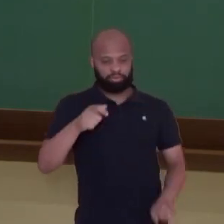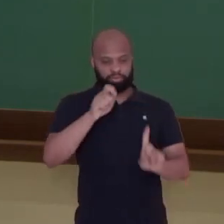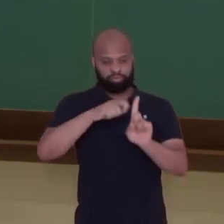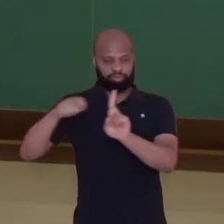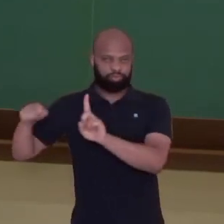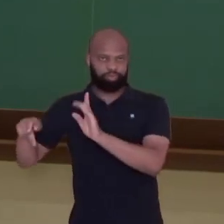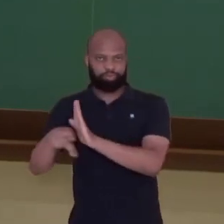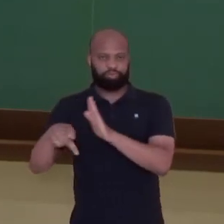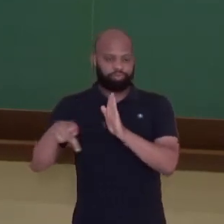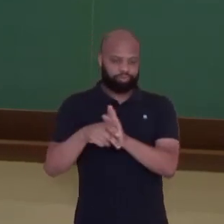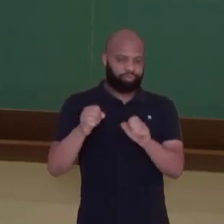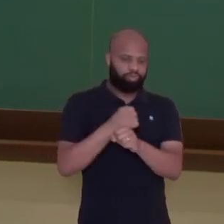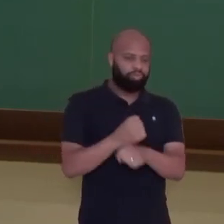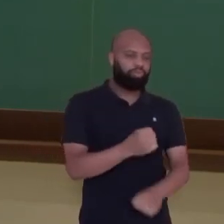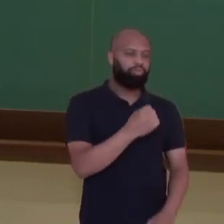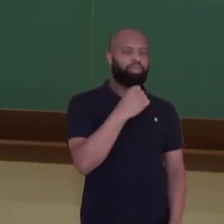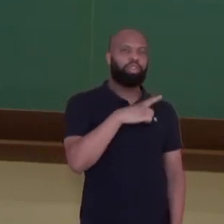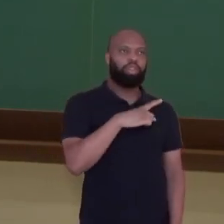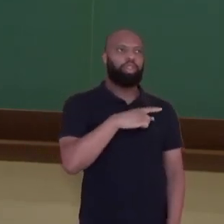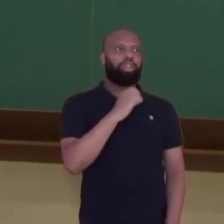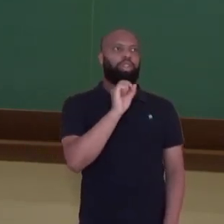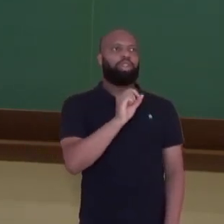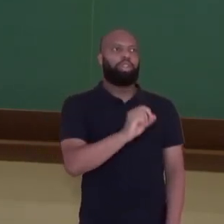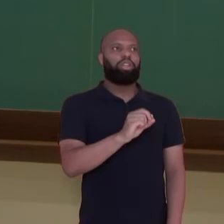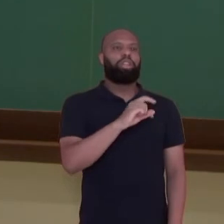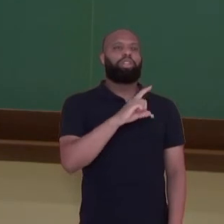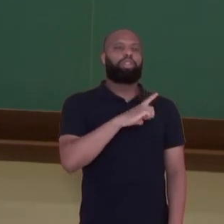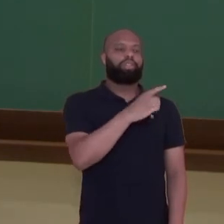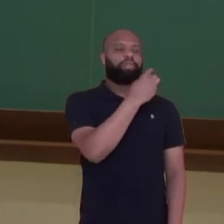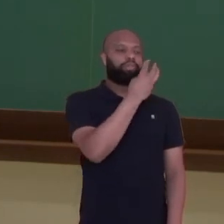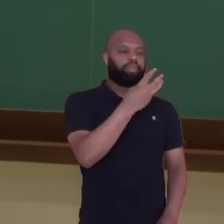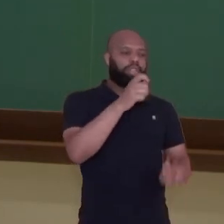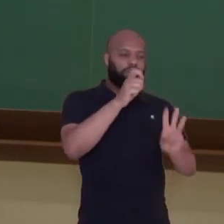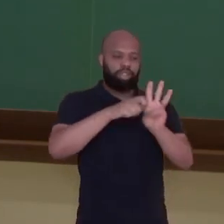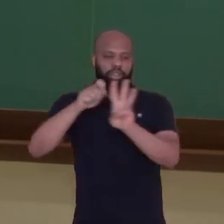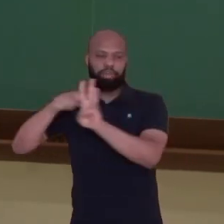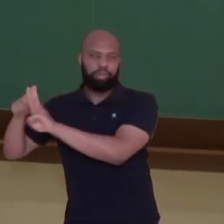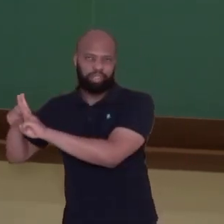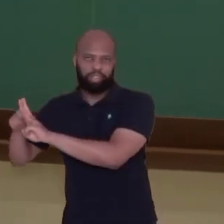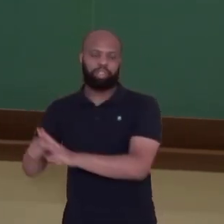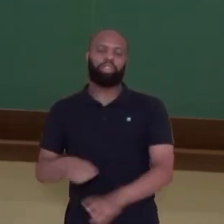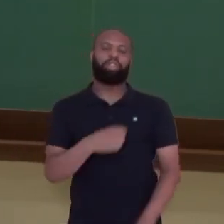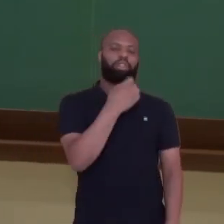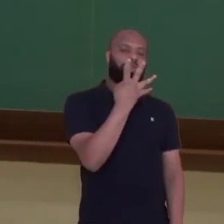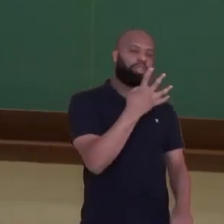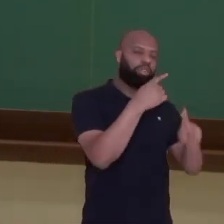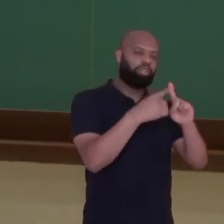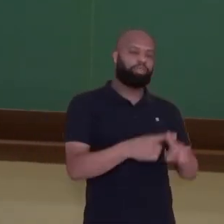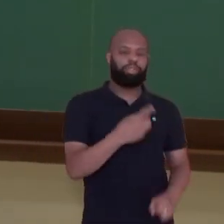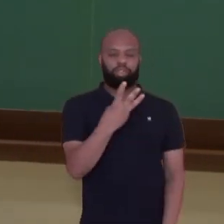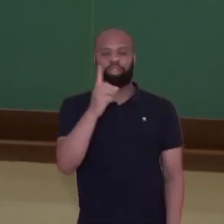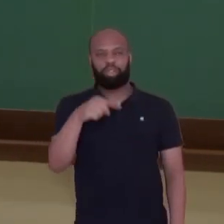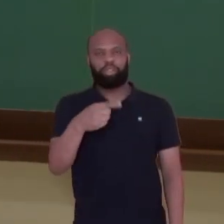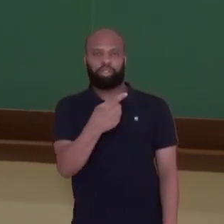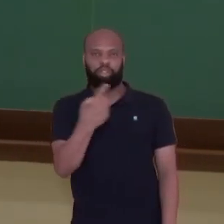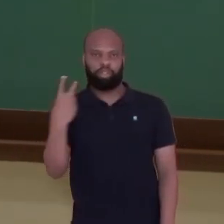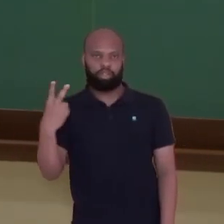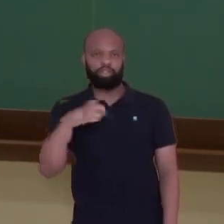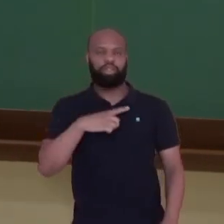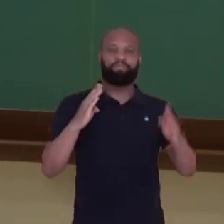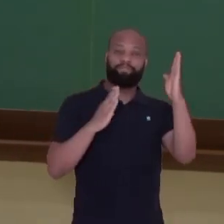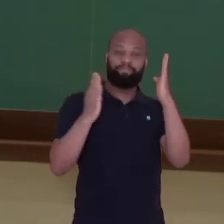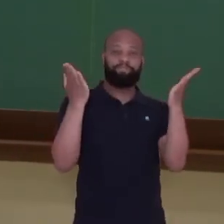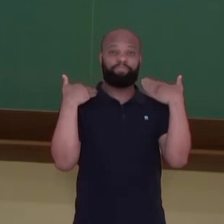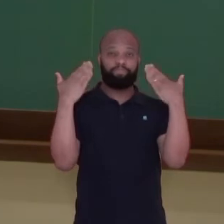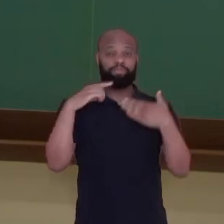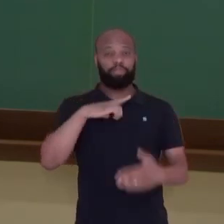ano. 4 estações, então elas duram 3 meses. 4 vezes 3, 12. Durante o verão,